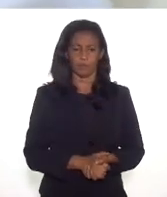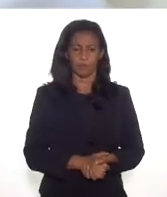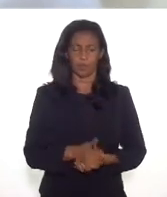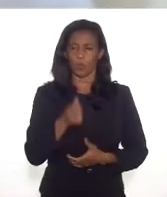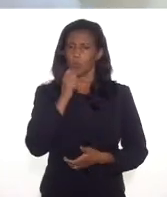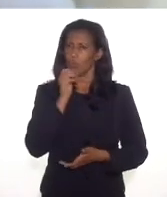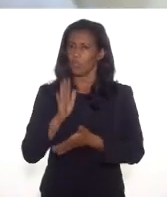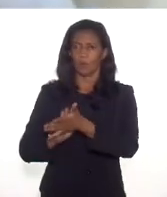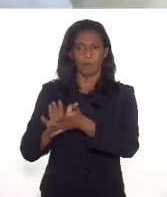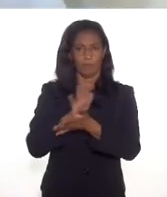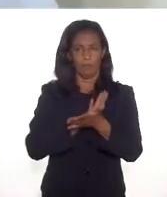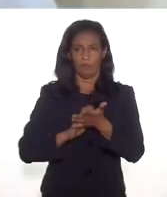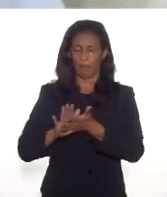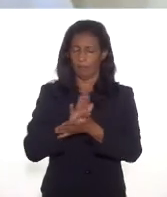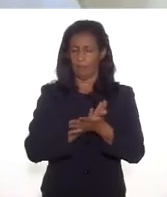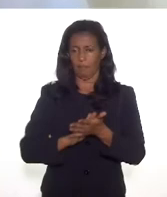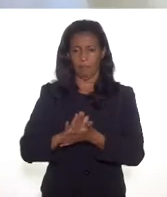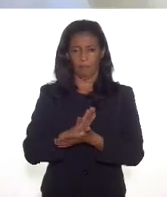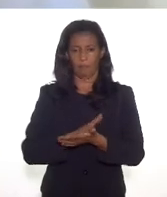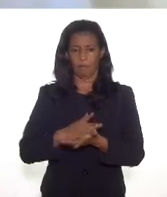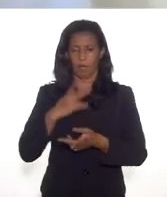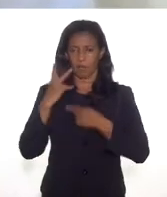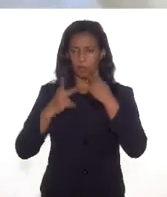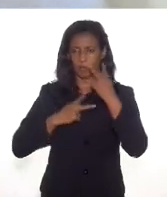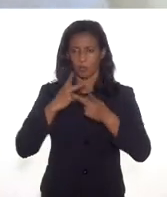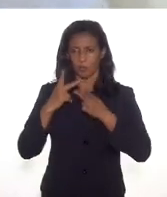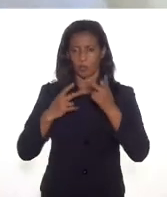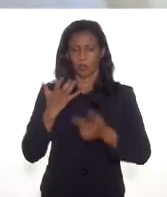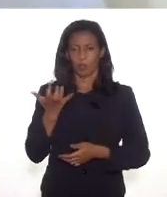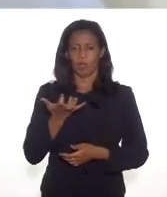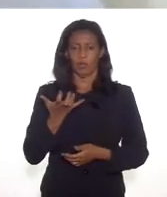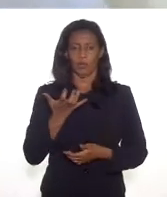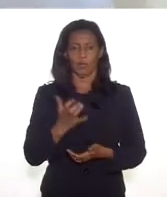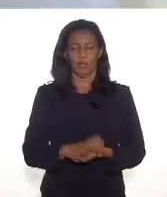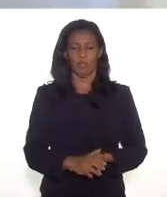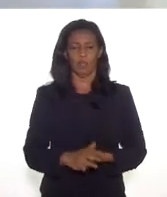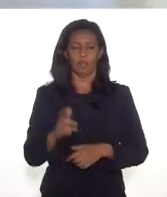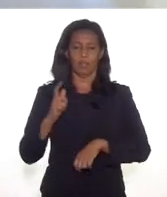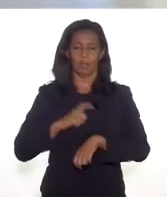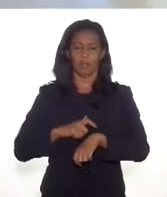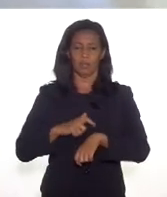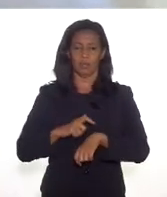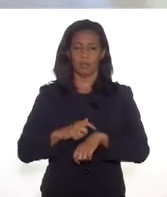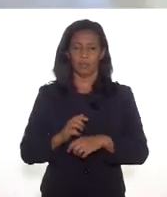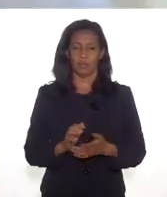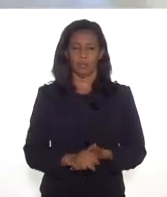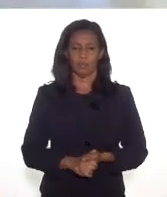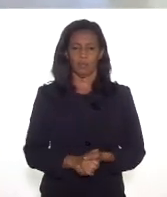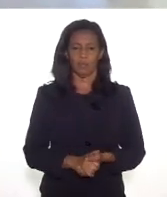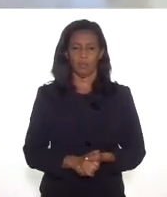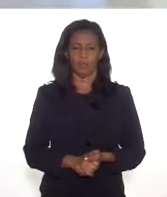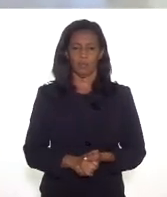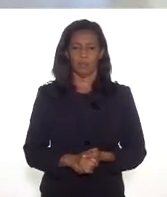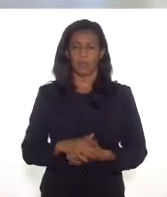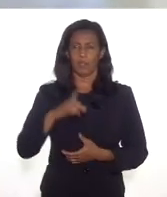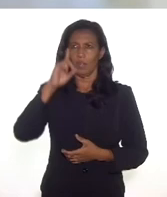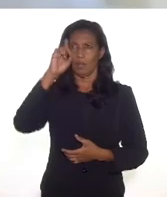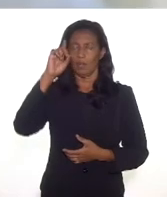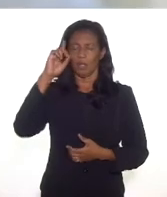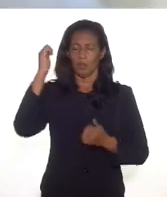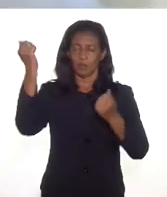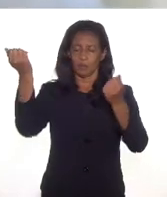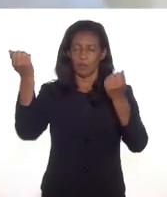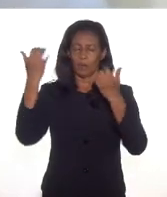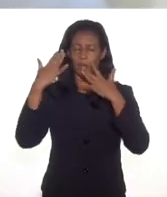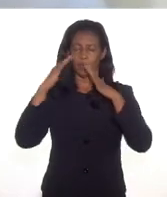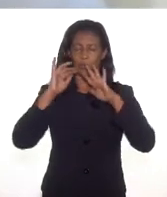havendo mais oradores inscritos, eu quero, neste momento, rogar a Deus para que nos